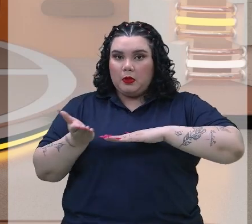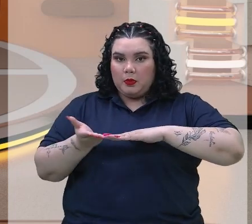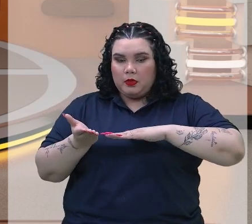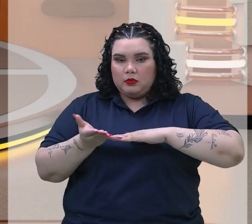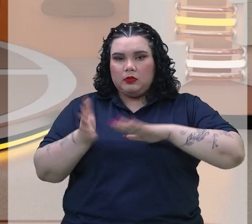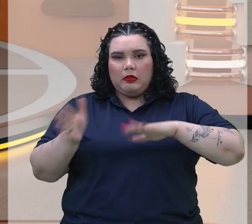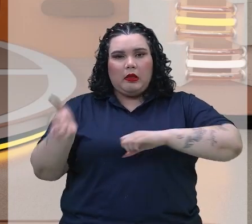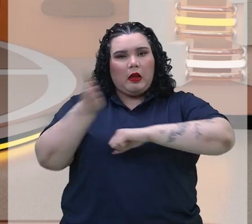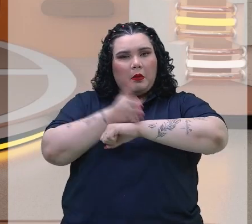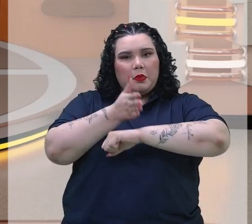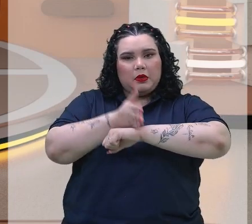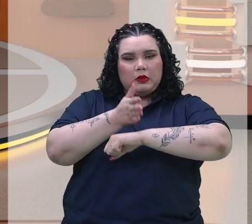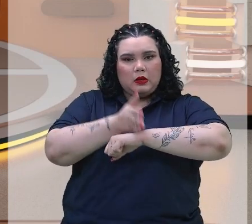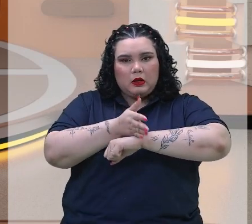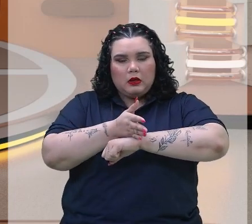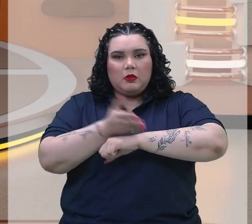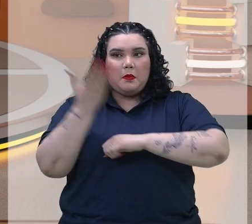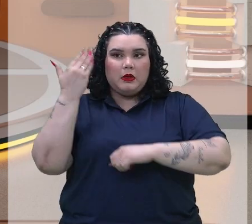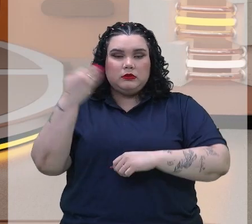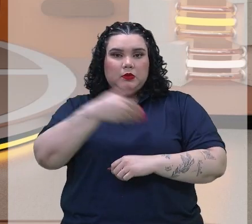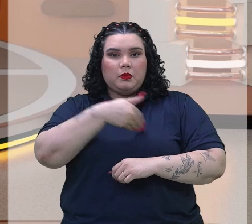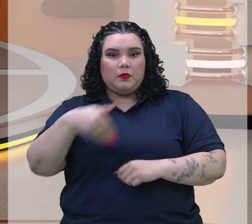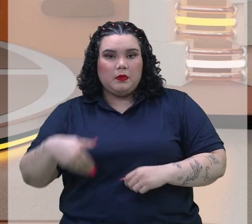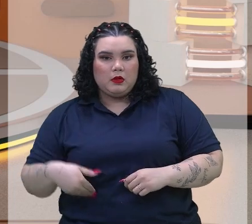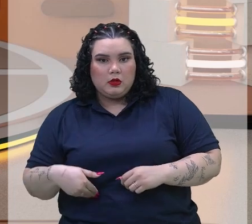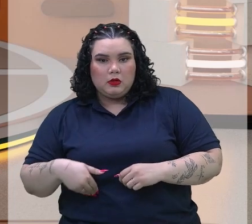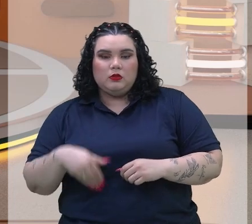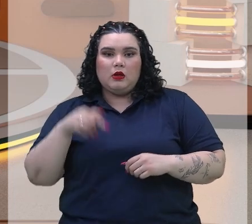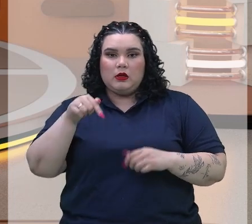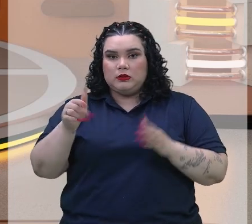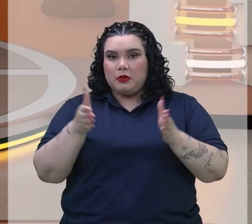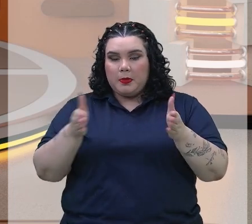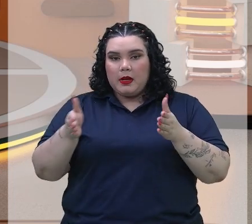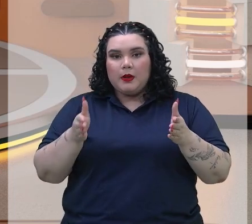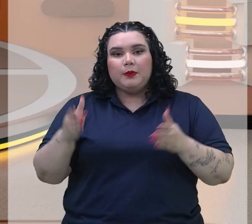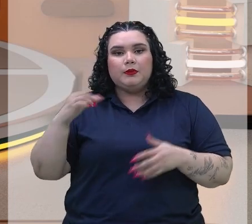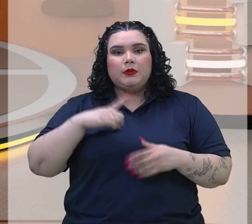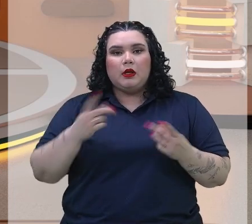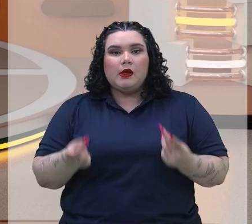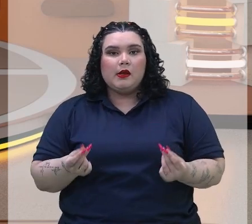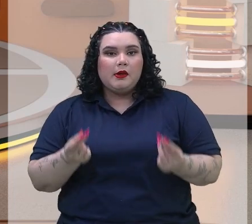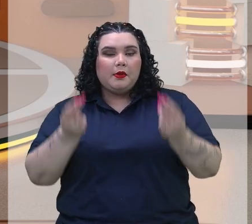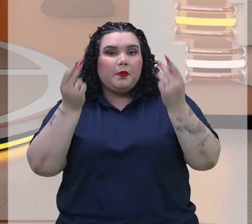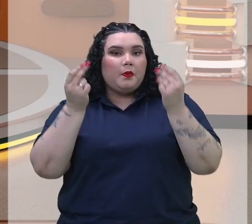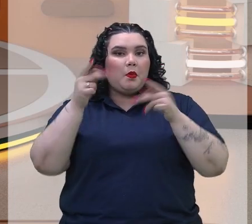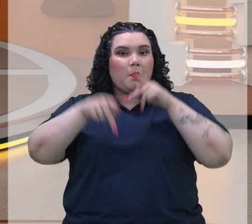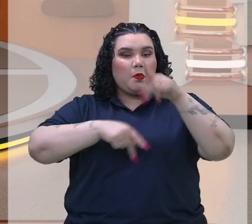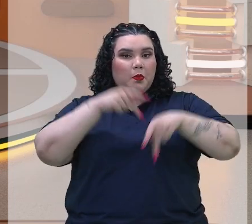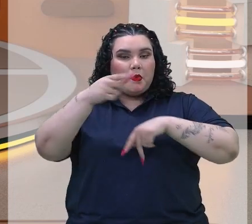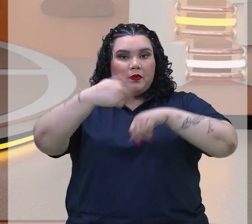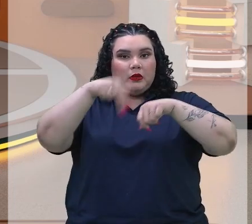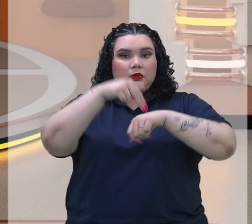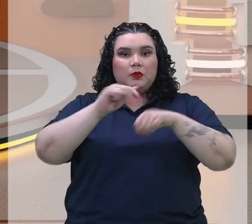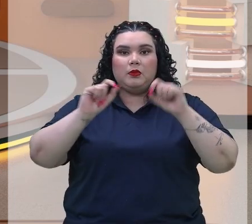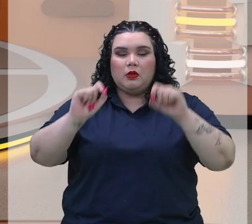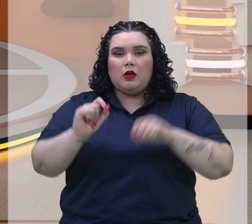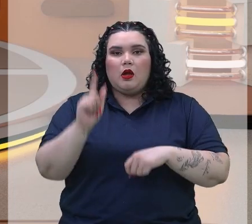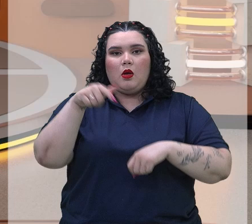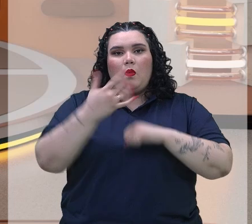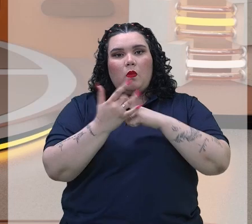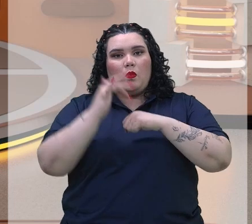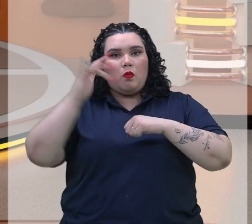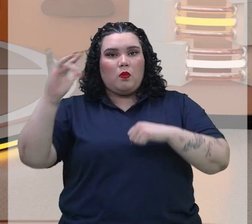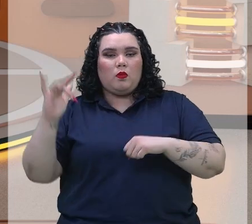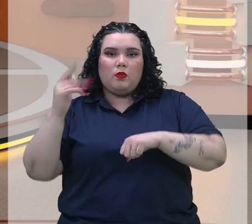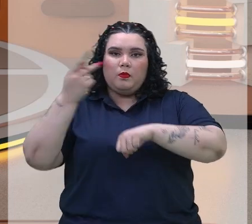era moderna, lá no antigo regime, no mercantilismo, o que media a riqueza de uma nação era justamente os metais preciosos, por